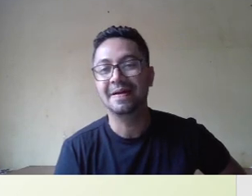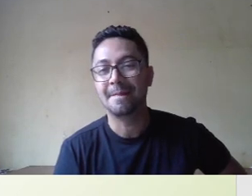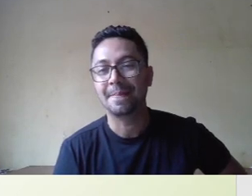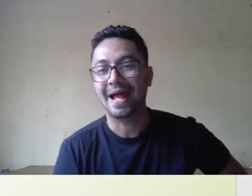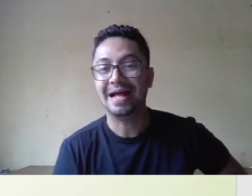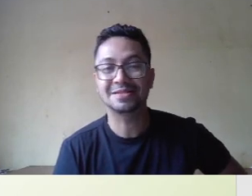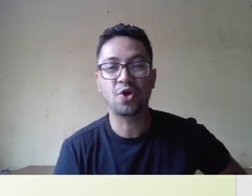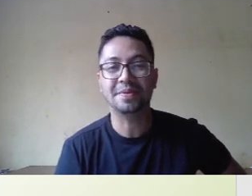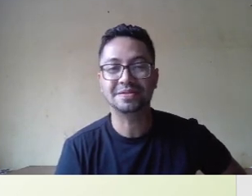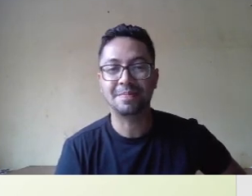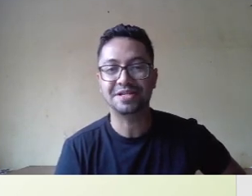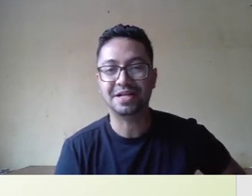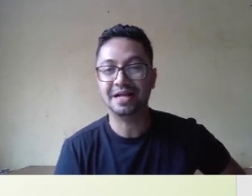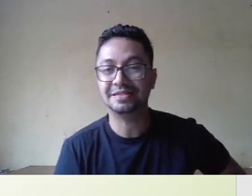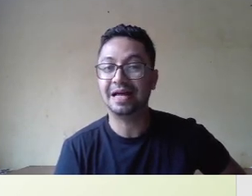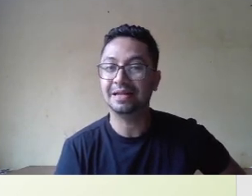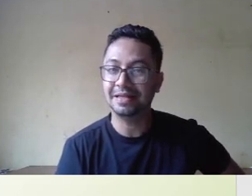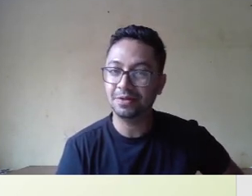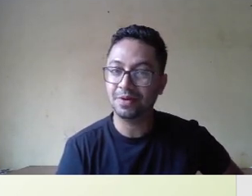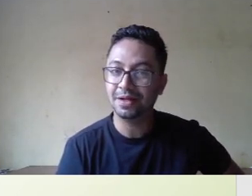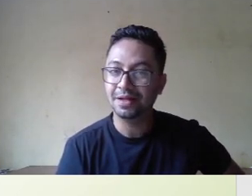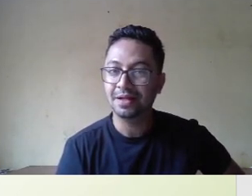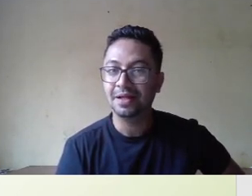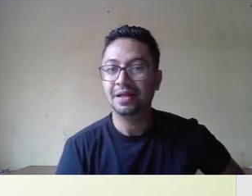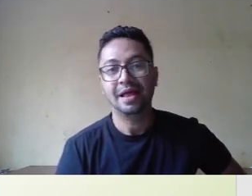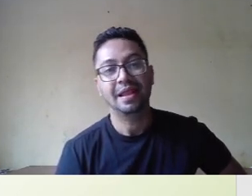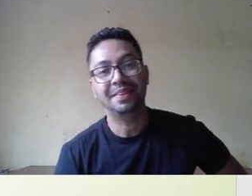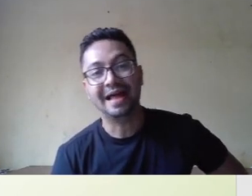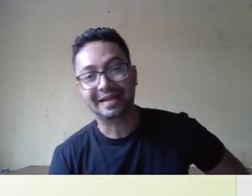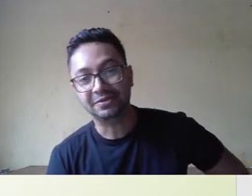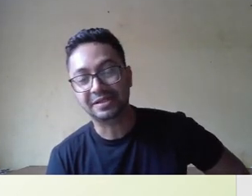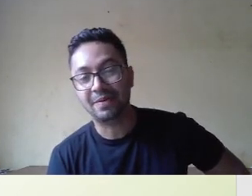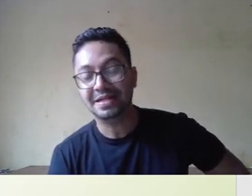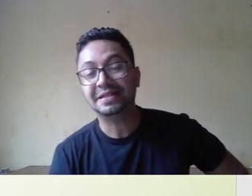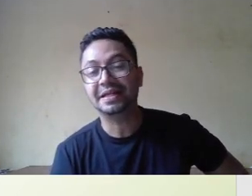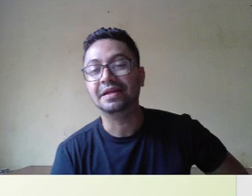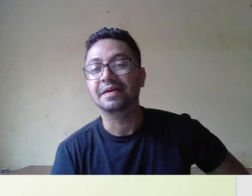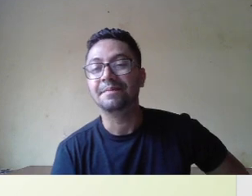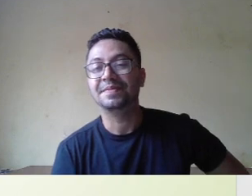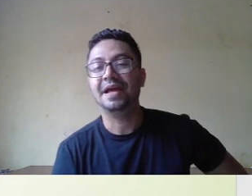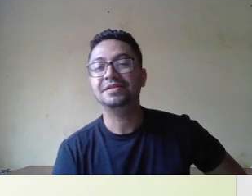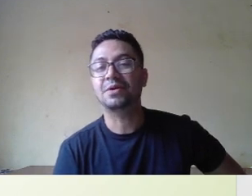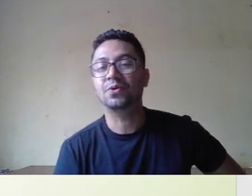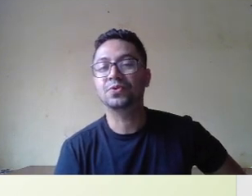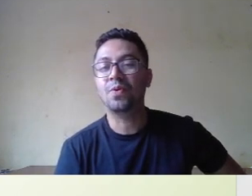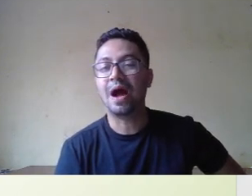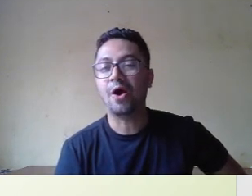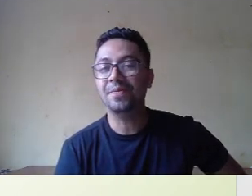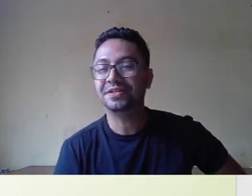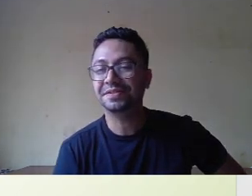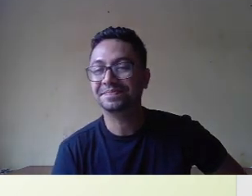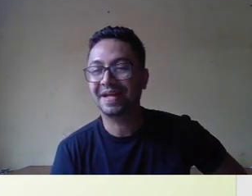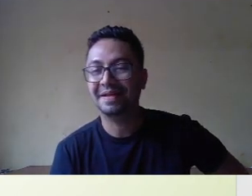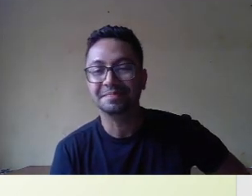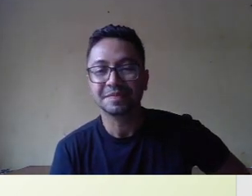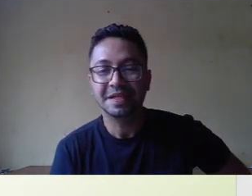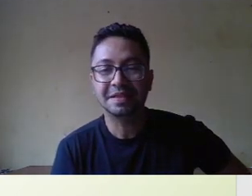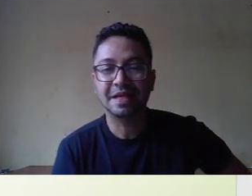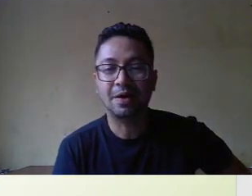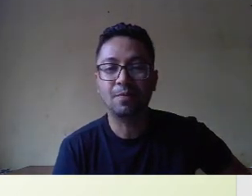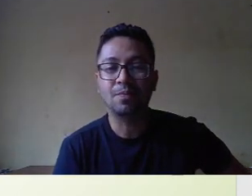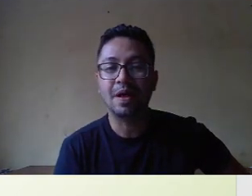morfossintaxe às normas gramaticais da língua da tradução, LT, né, de acordo com Albert,